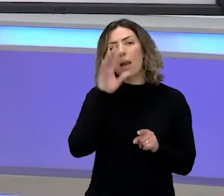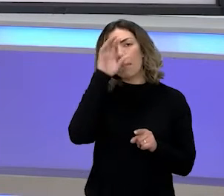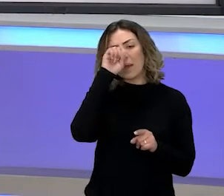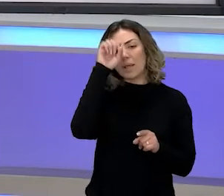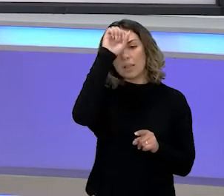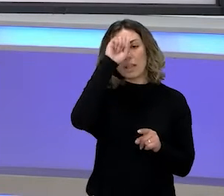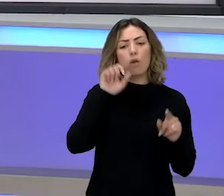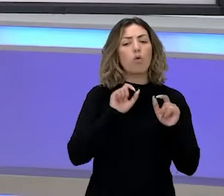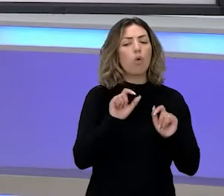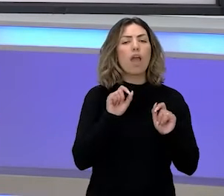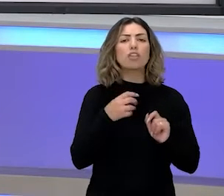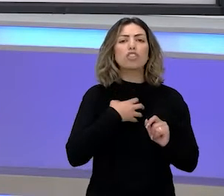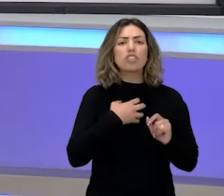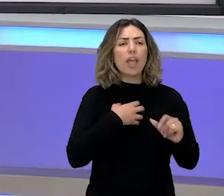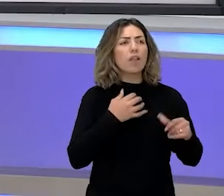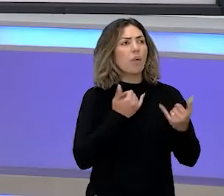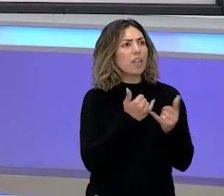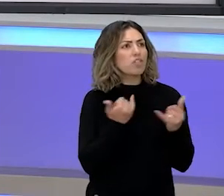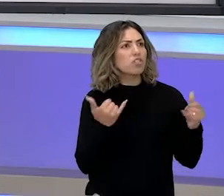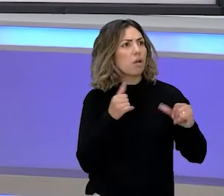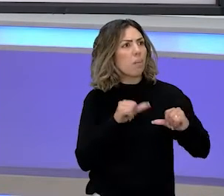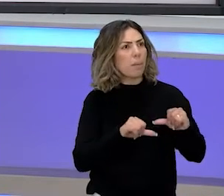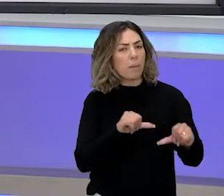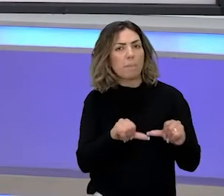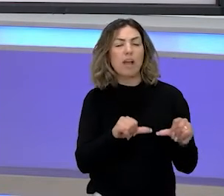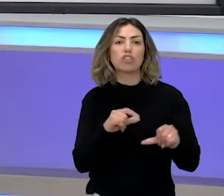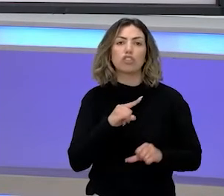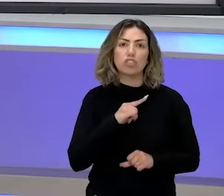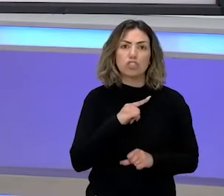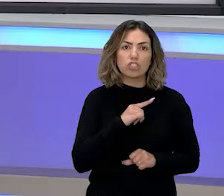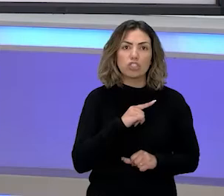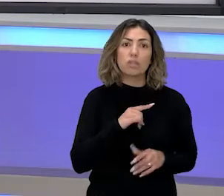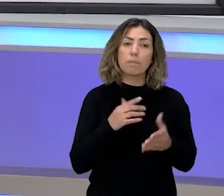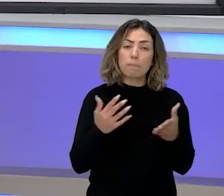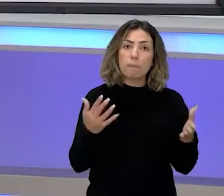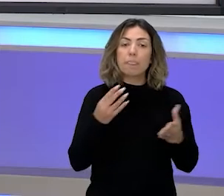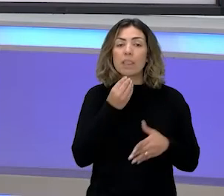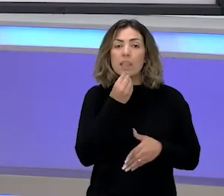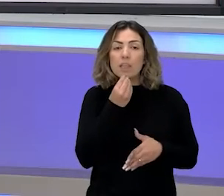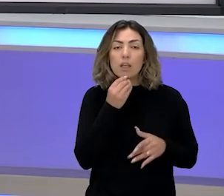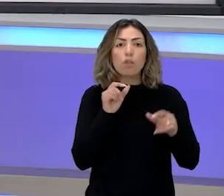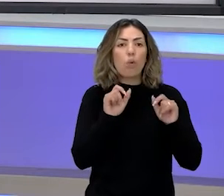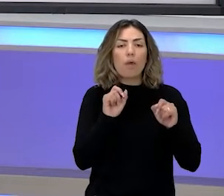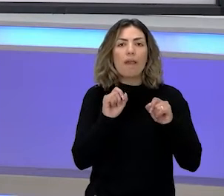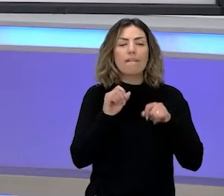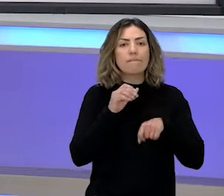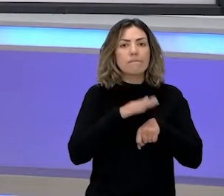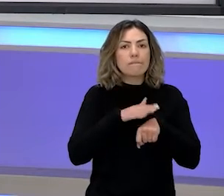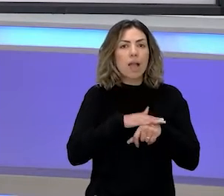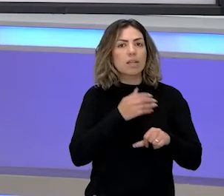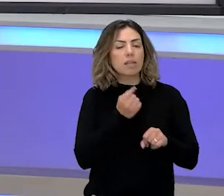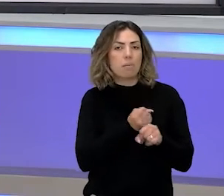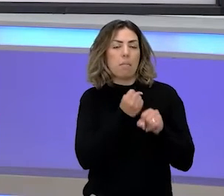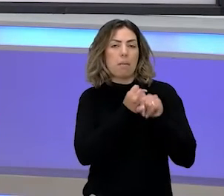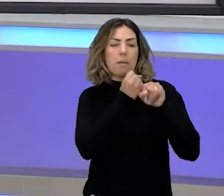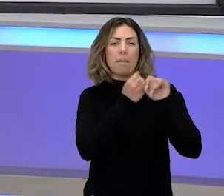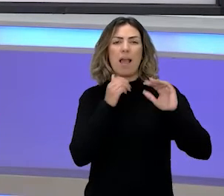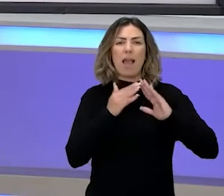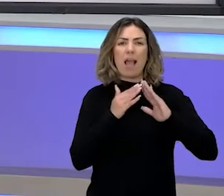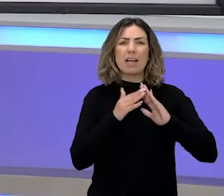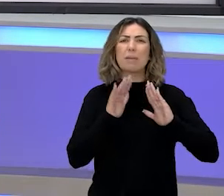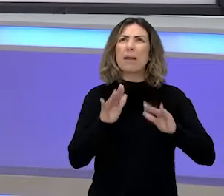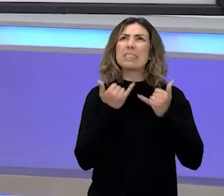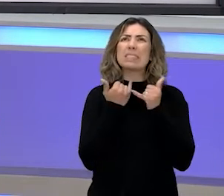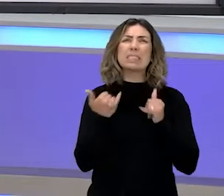alternativas de transformação de energia. Nós queremos tentar fazer um projeto de uma casa de maneira que a gente poupe eletricidade,